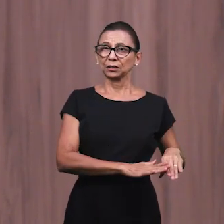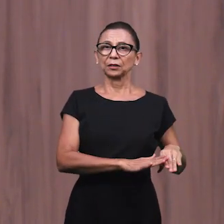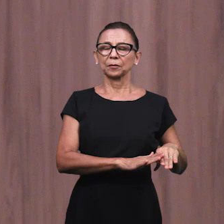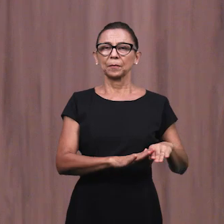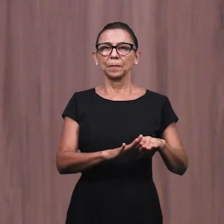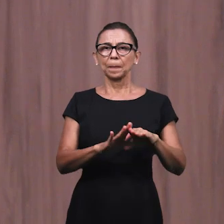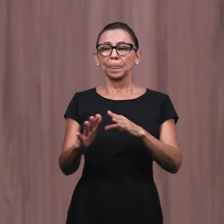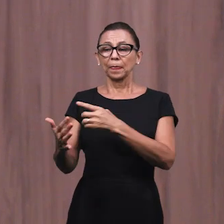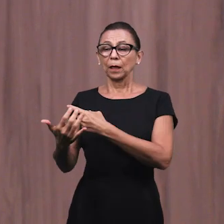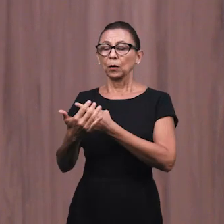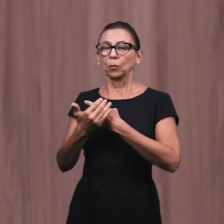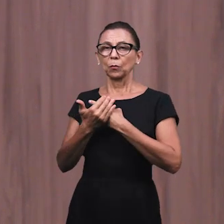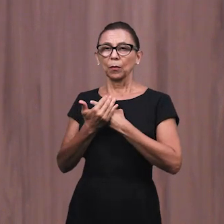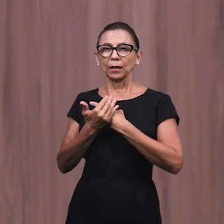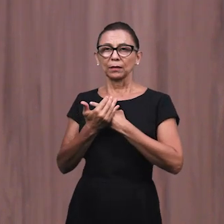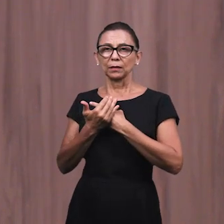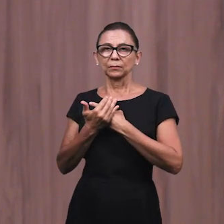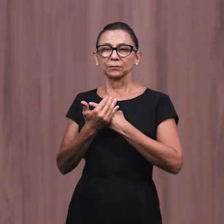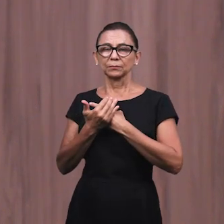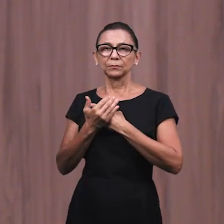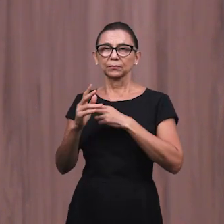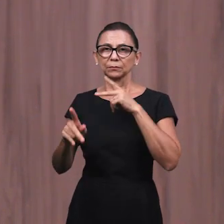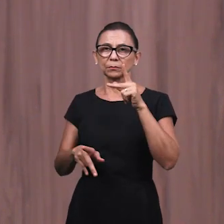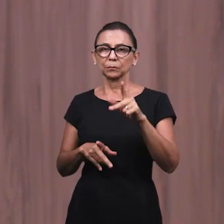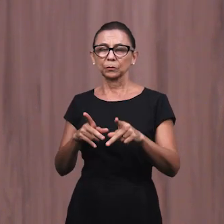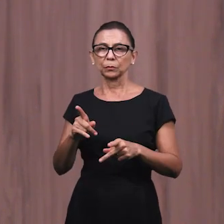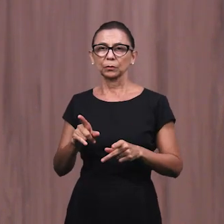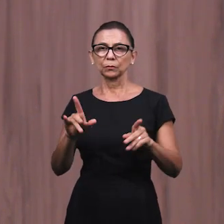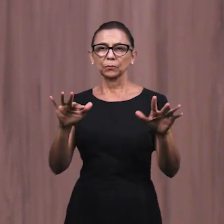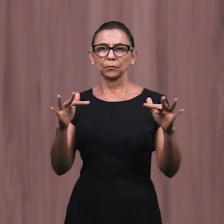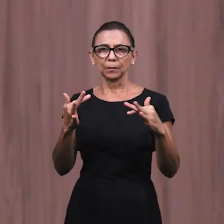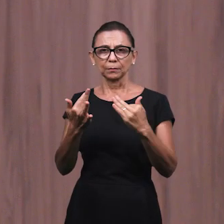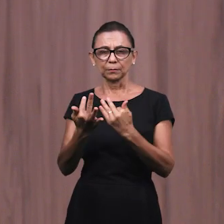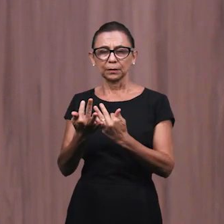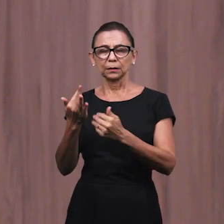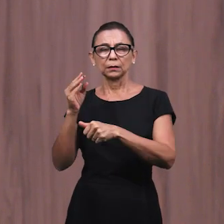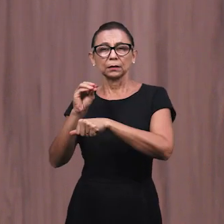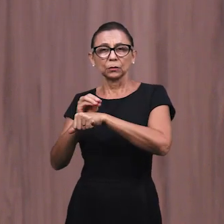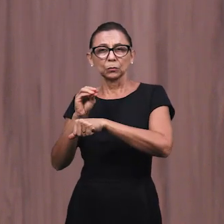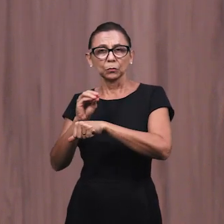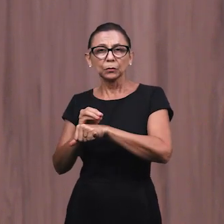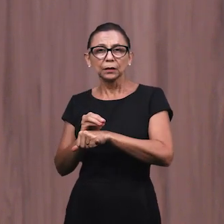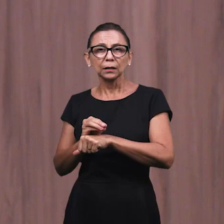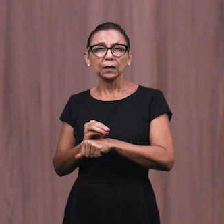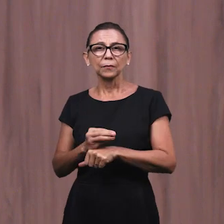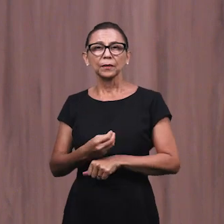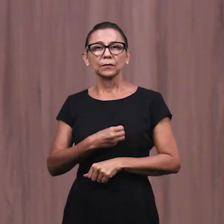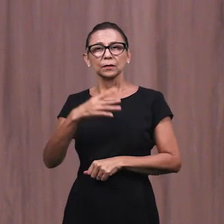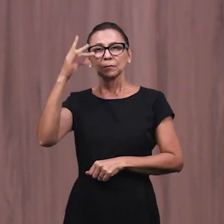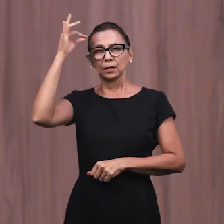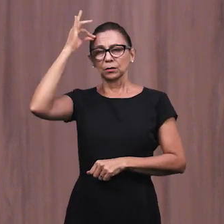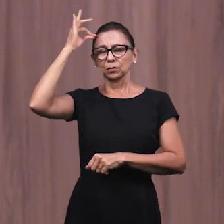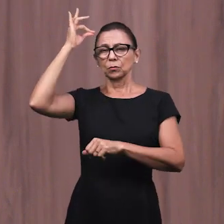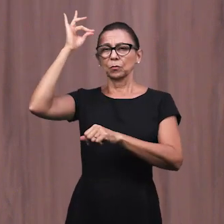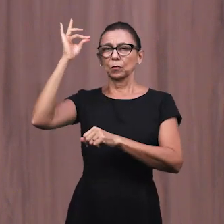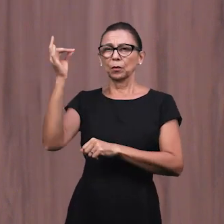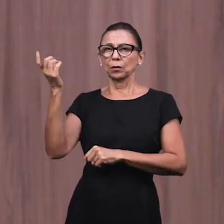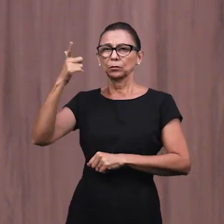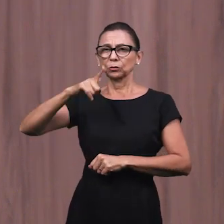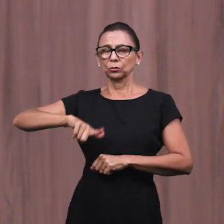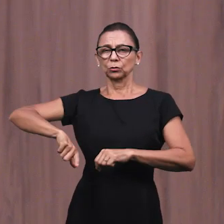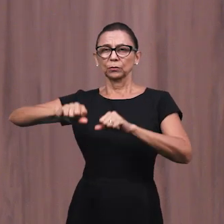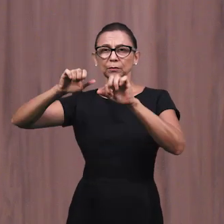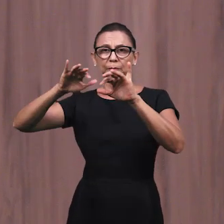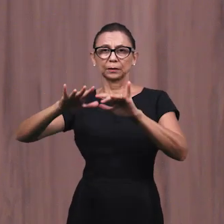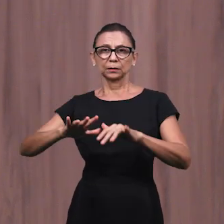Pai, preserva também a vida espiritual, preserva, Senhor, nossas famílias. E pedimos ao Pai que a cada dia o Senhor possa estar se revelando seus mistérios para a